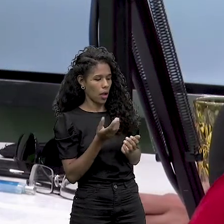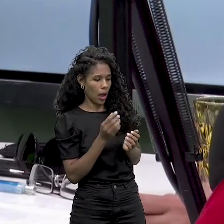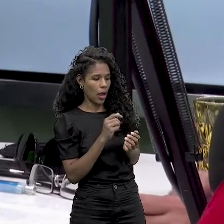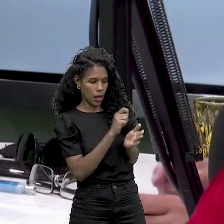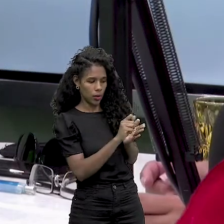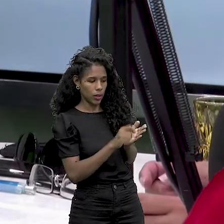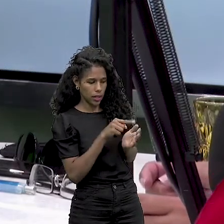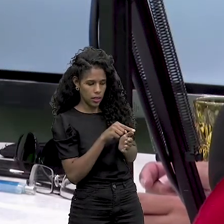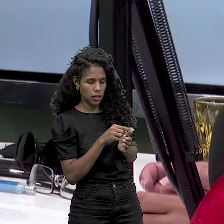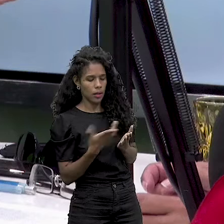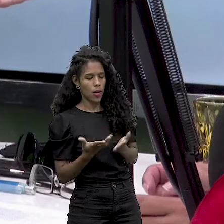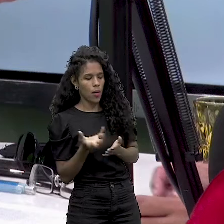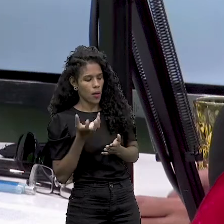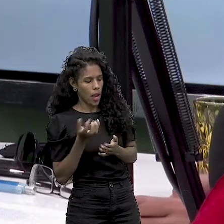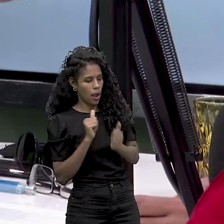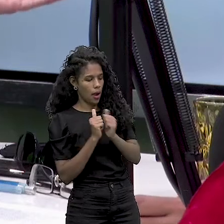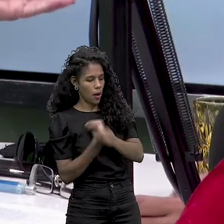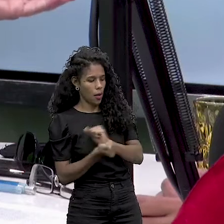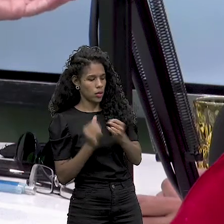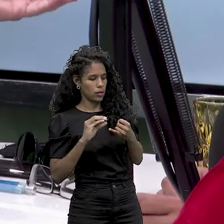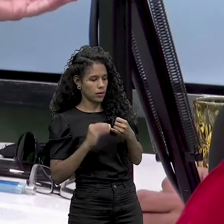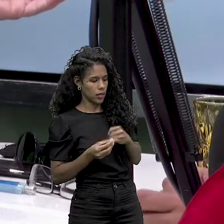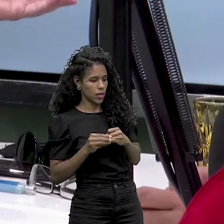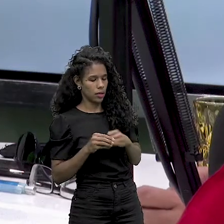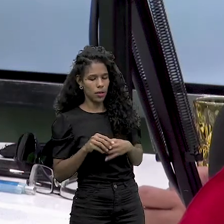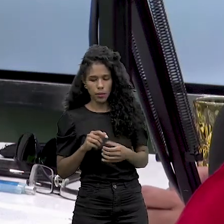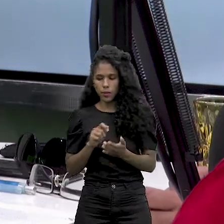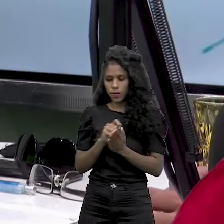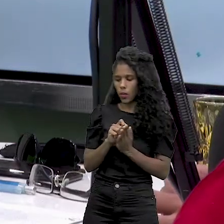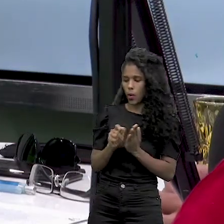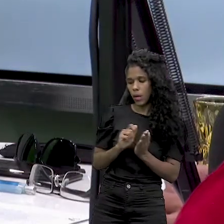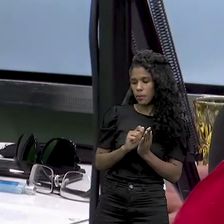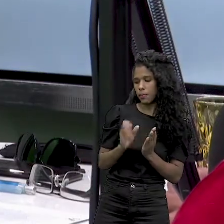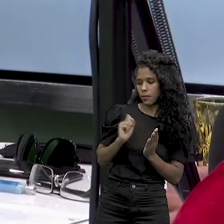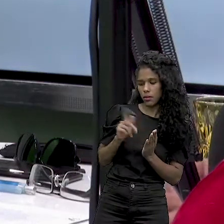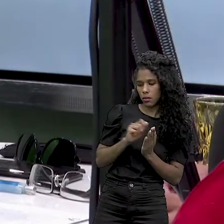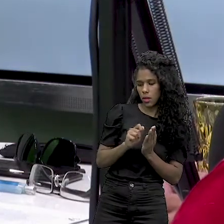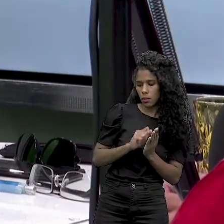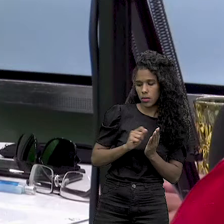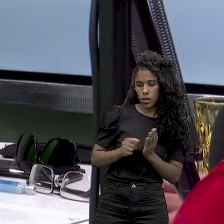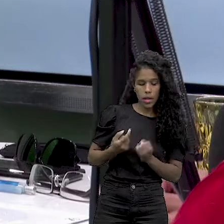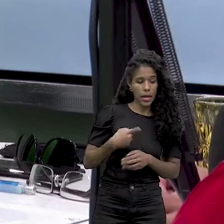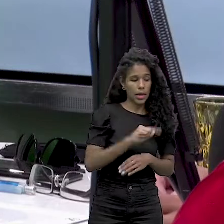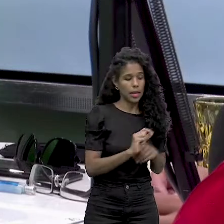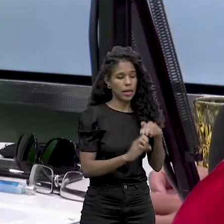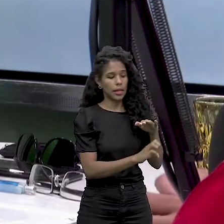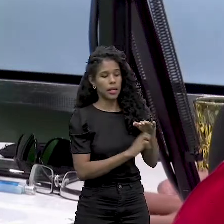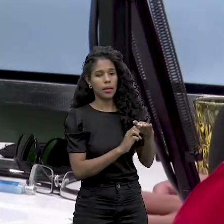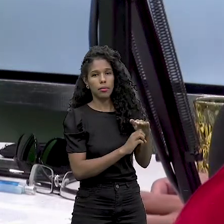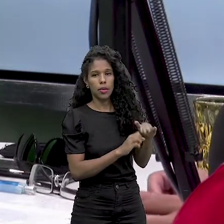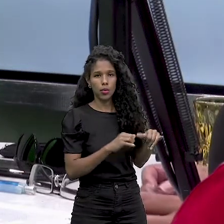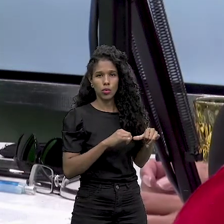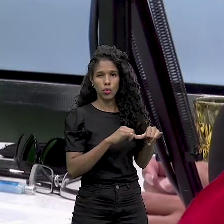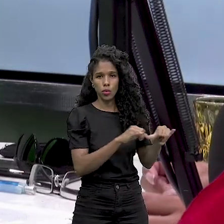empresa, chegava lá na empresa, fazia o pedido, voltava com a nota fiscal, entregava.